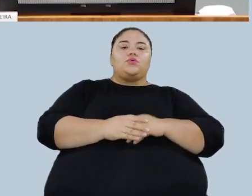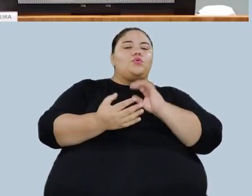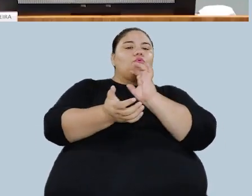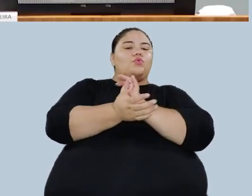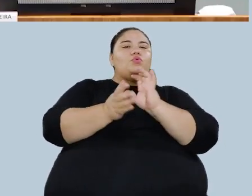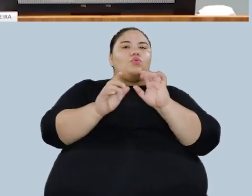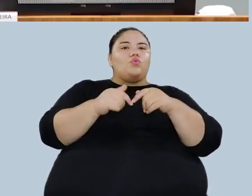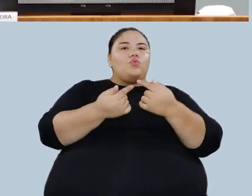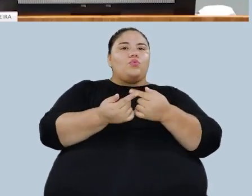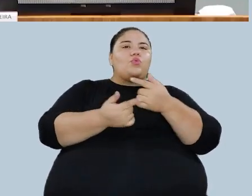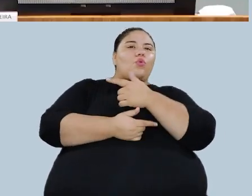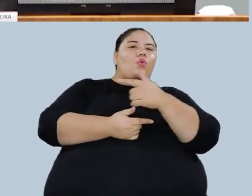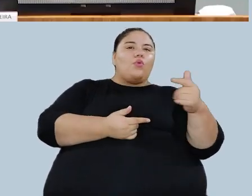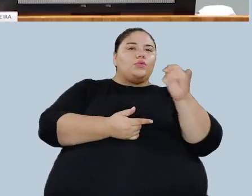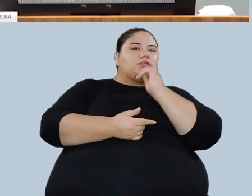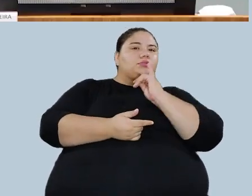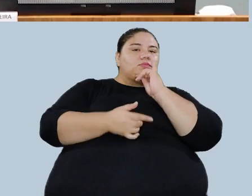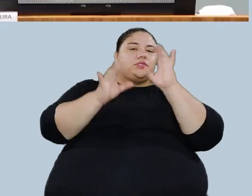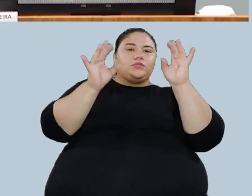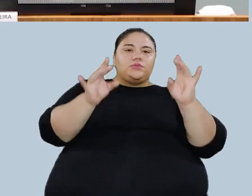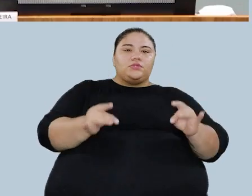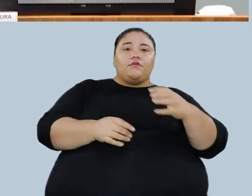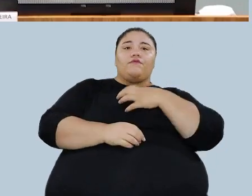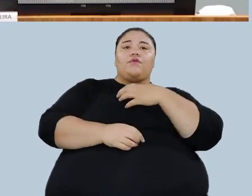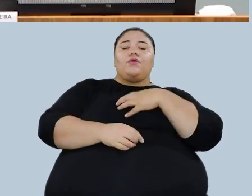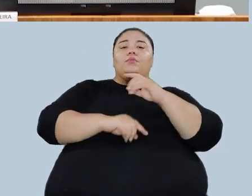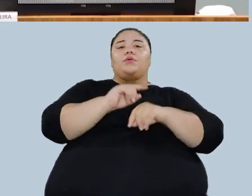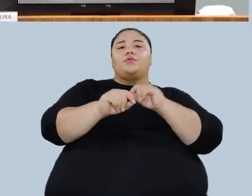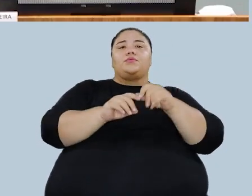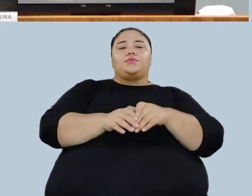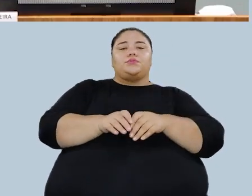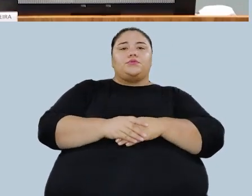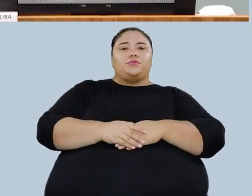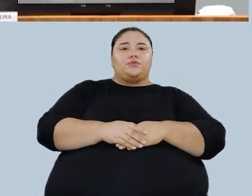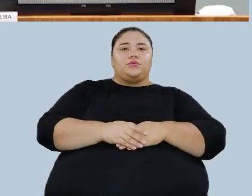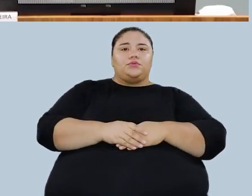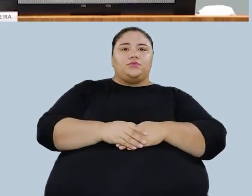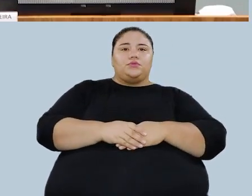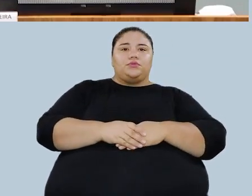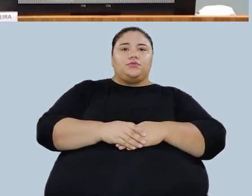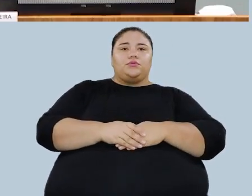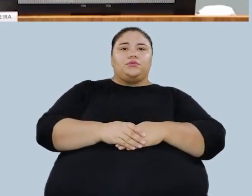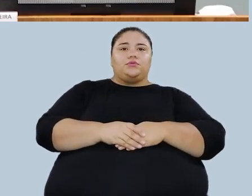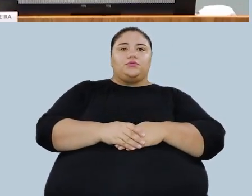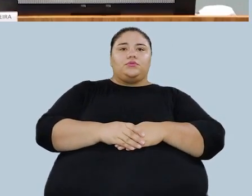bem pelo grupo, que são outras questões específicas, tal modo que